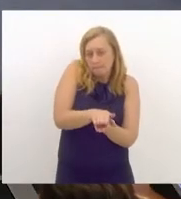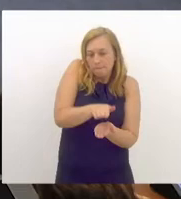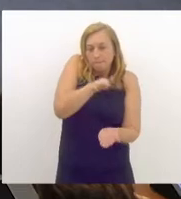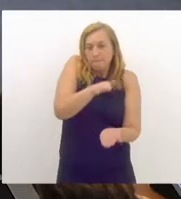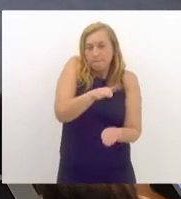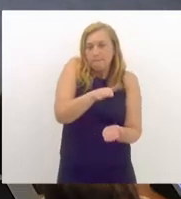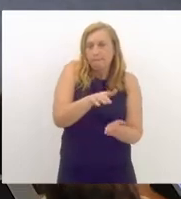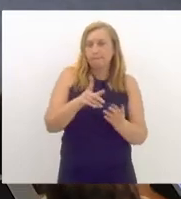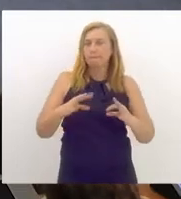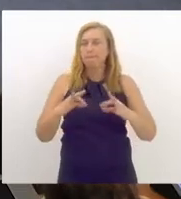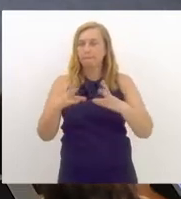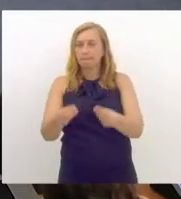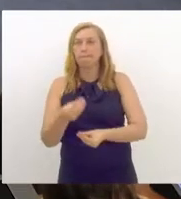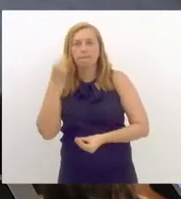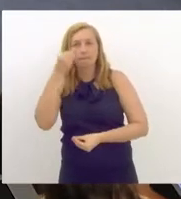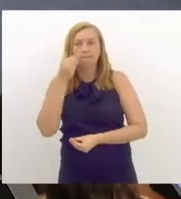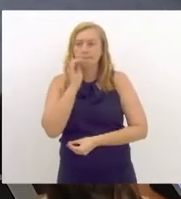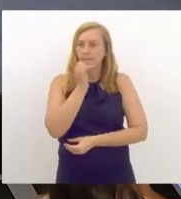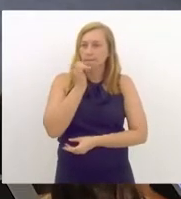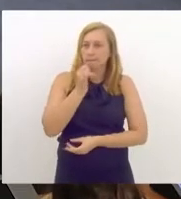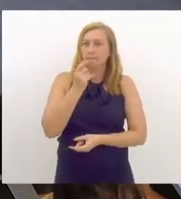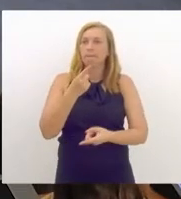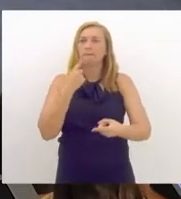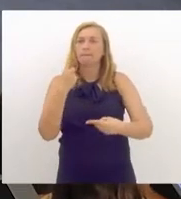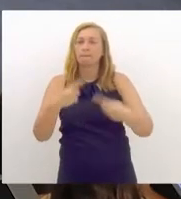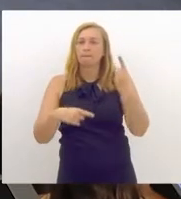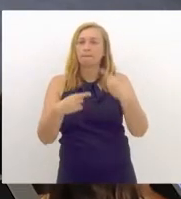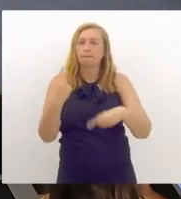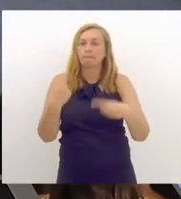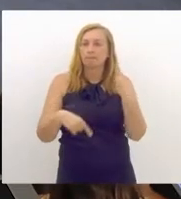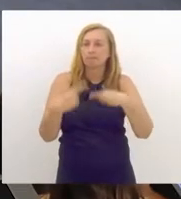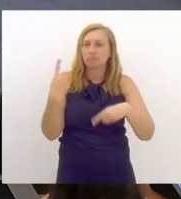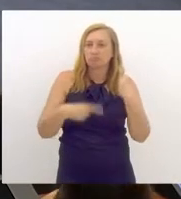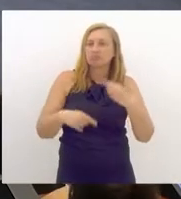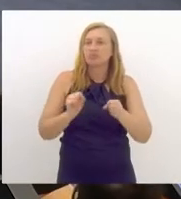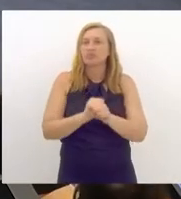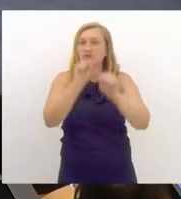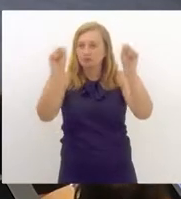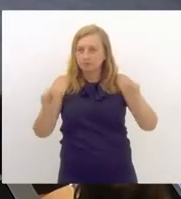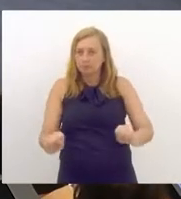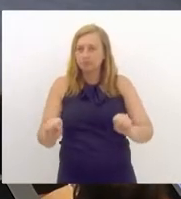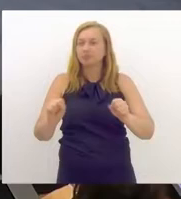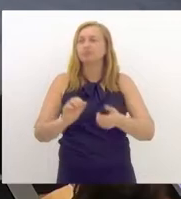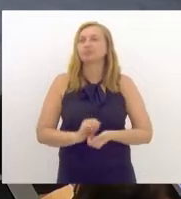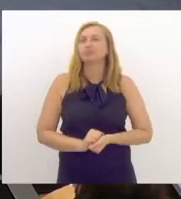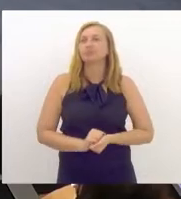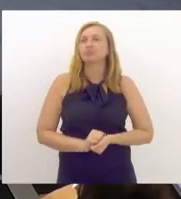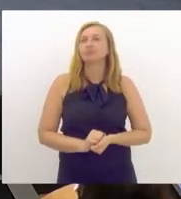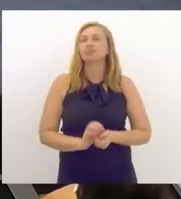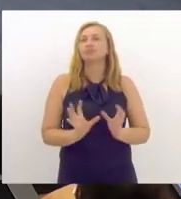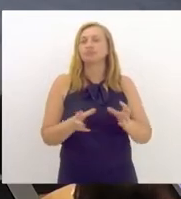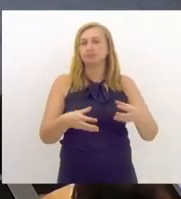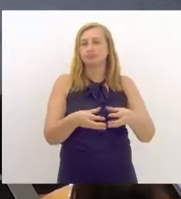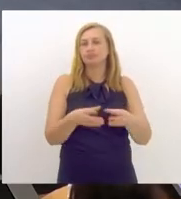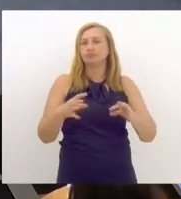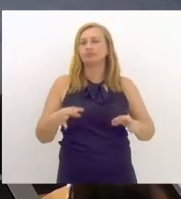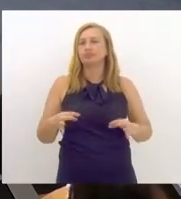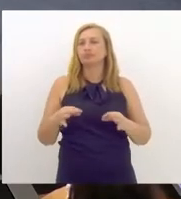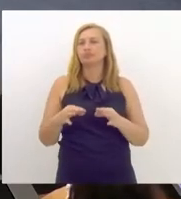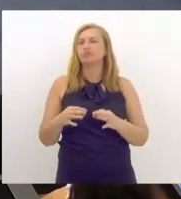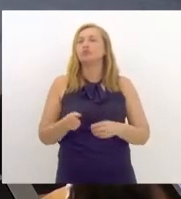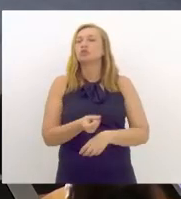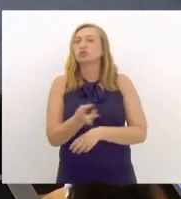relatar toda a experiência a discussão com sistema né com seus cópias cooperativas o quanto